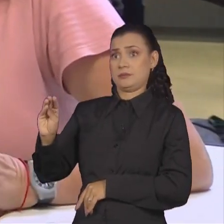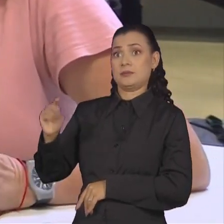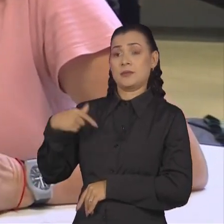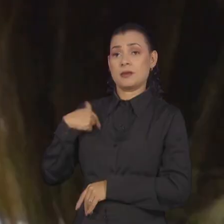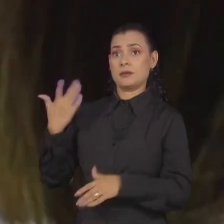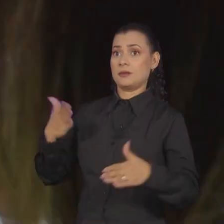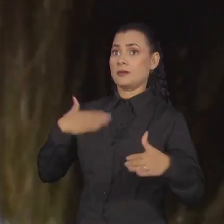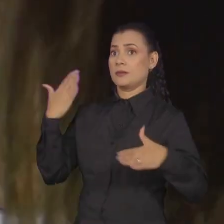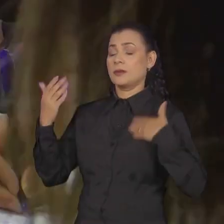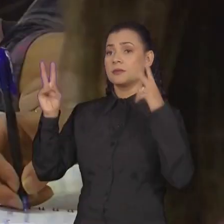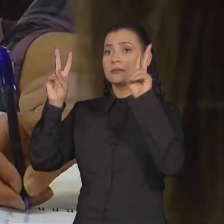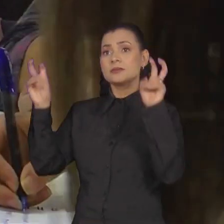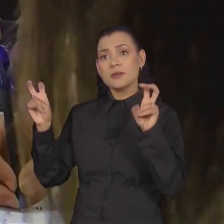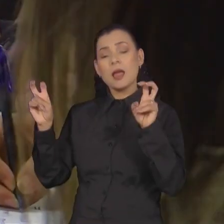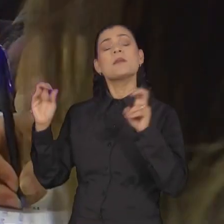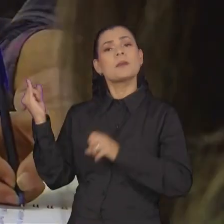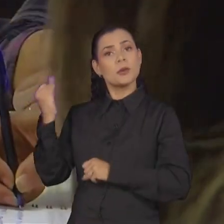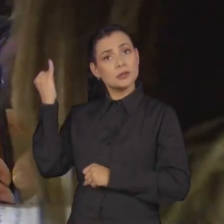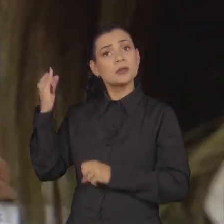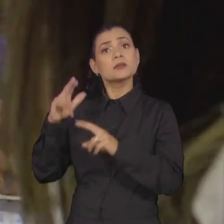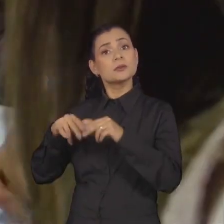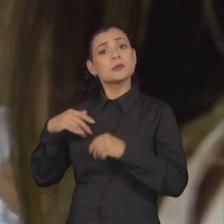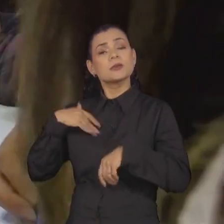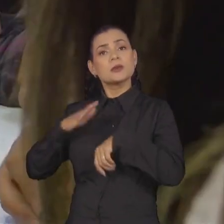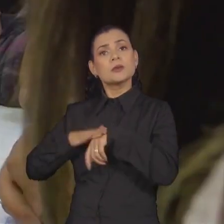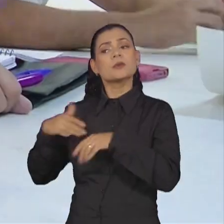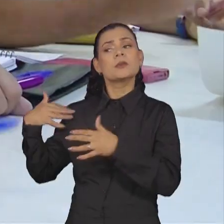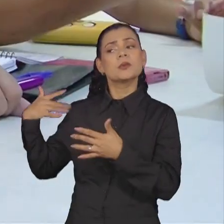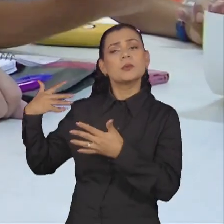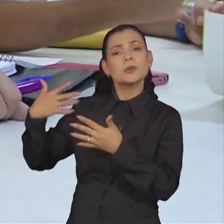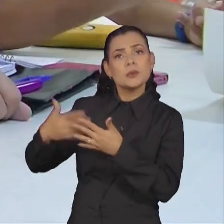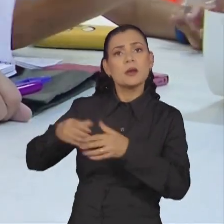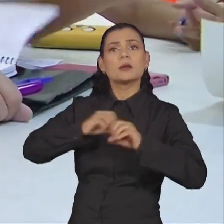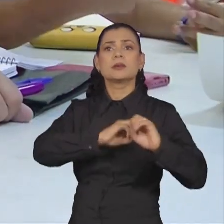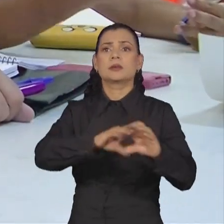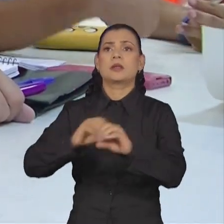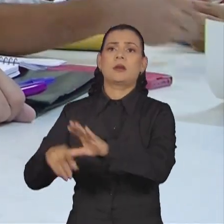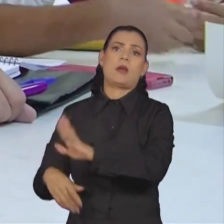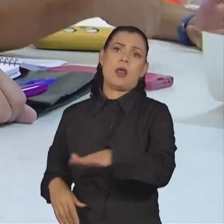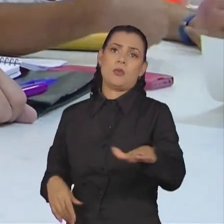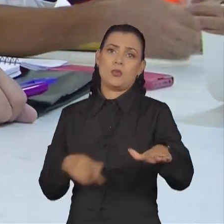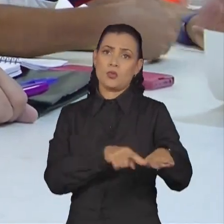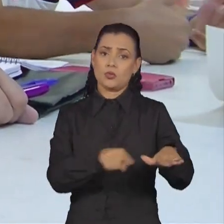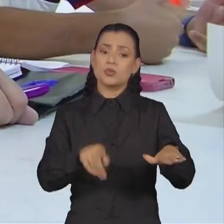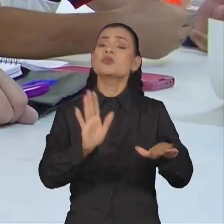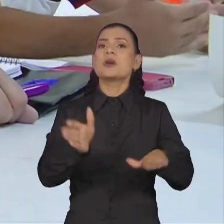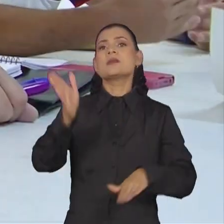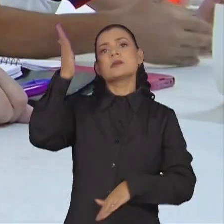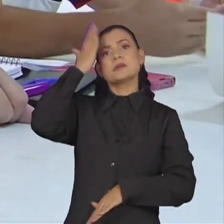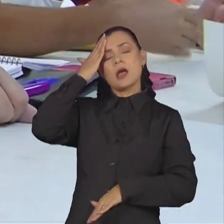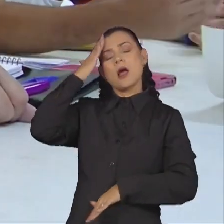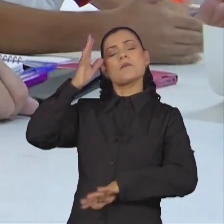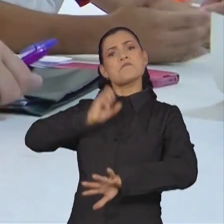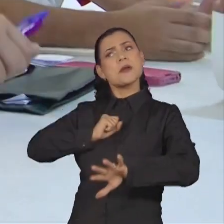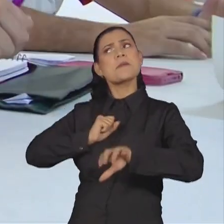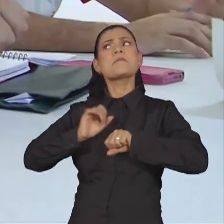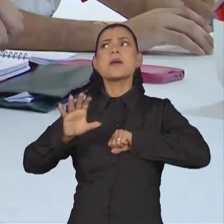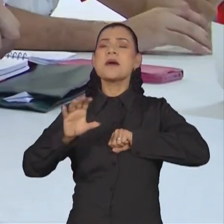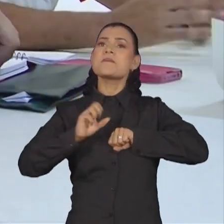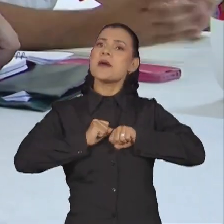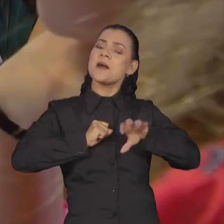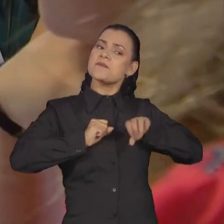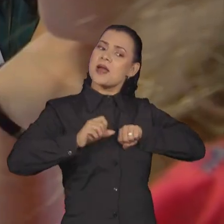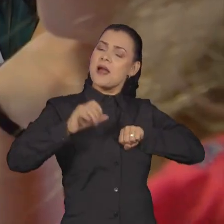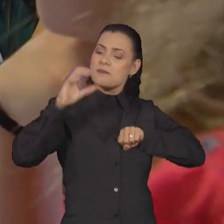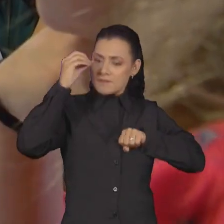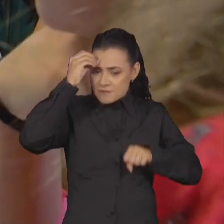impactou bastante. Então, isso também é uma coisa que eu estou passando para os meus alunos. Eles já vêm com algumas falas, eles olham no